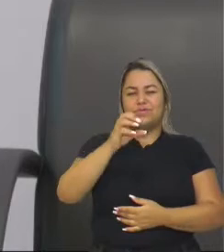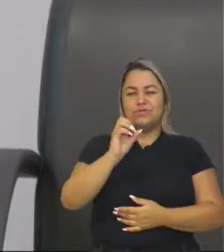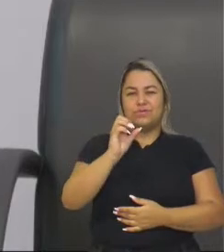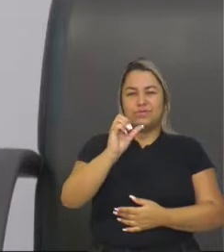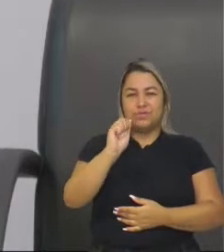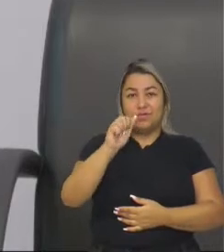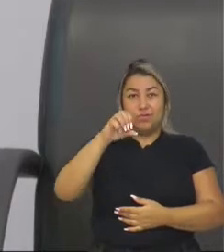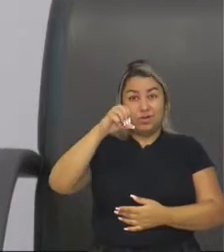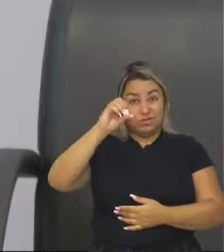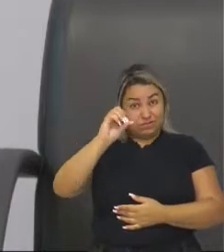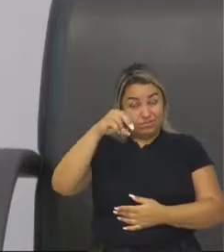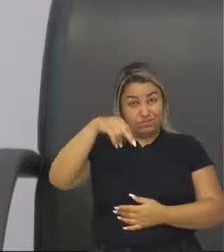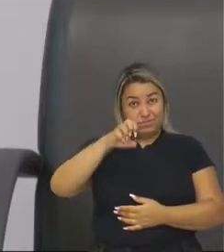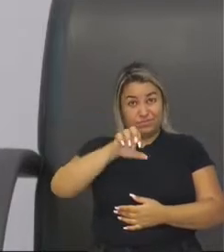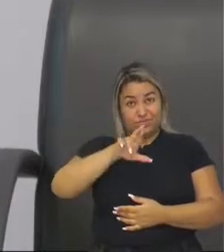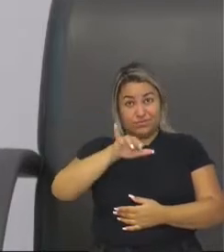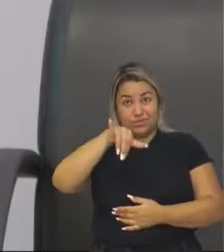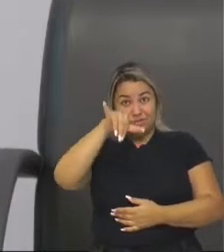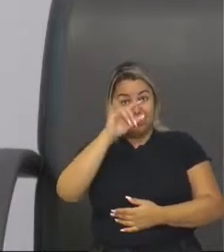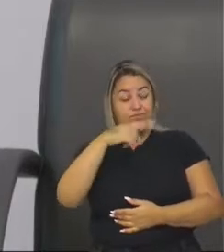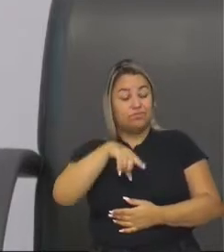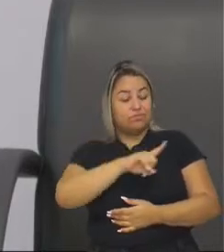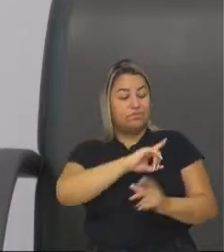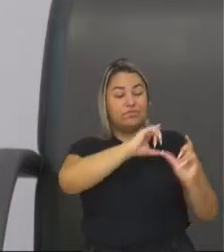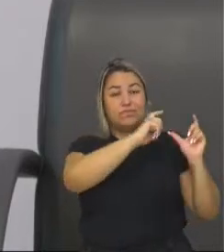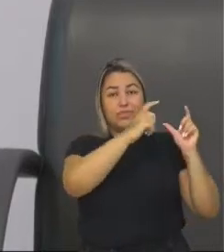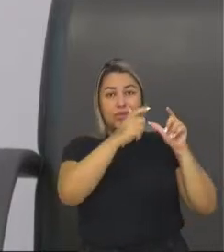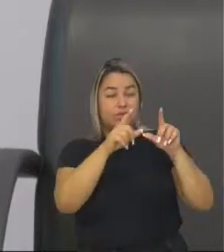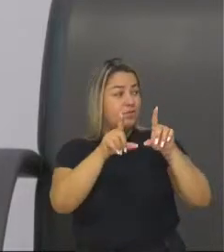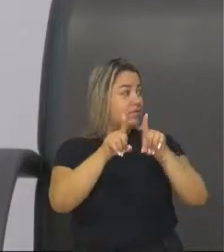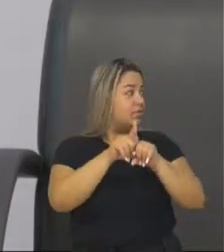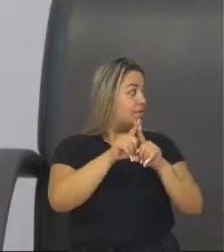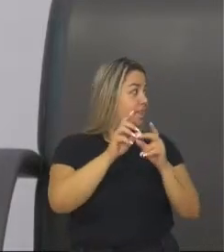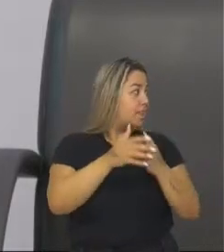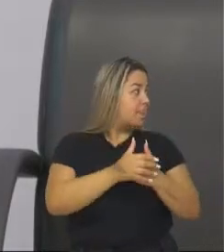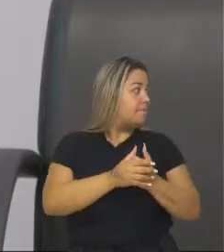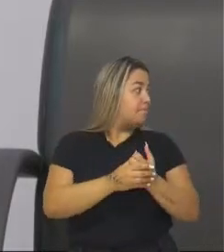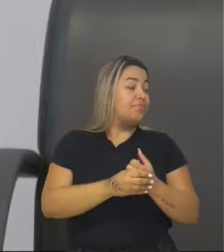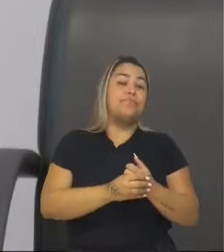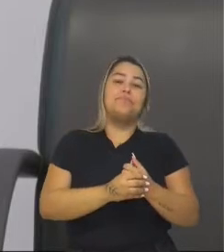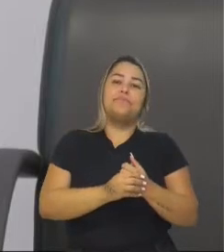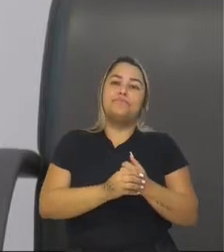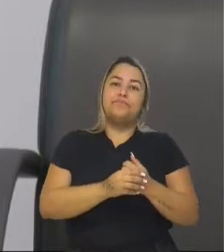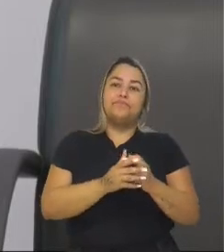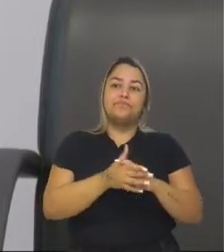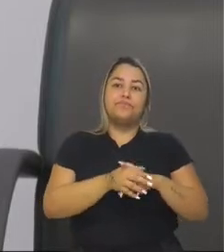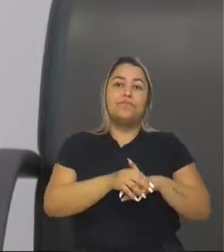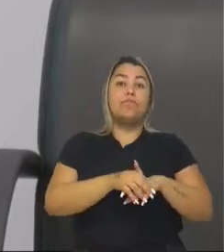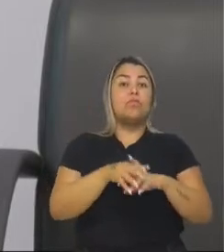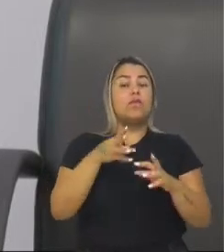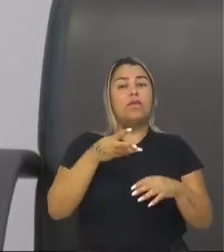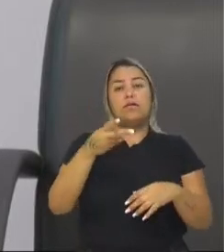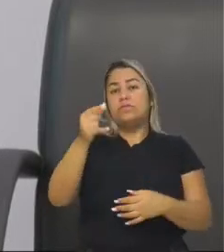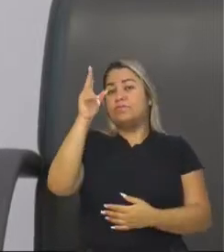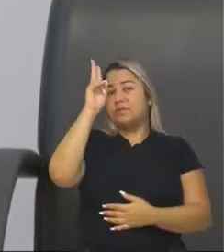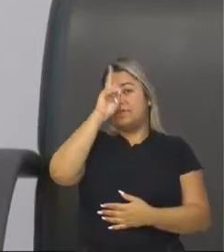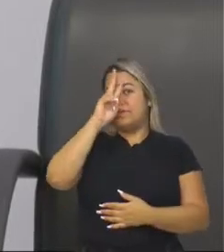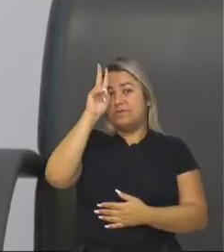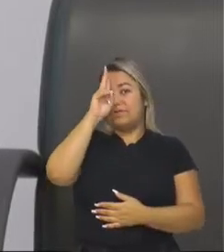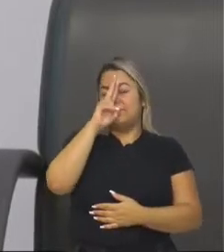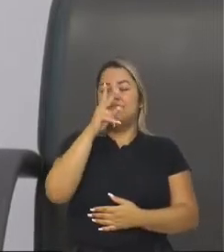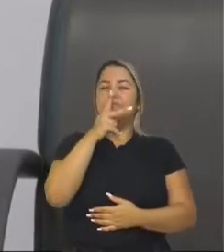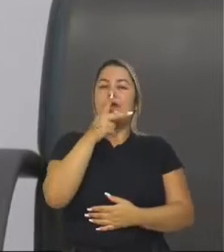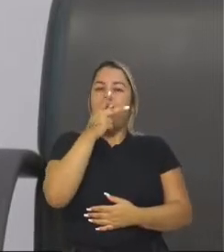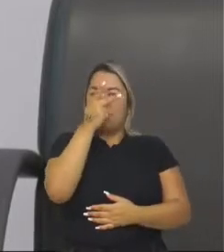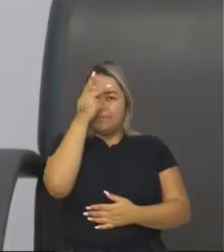nosso transancestral, né? Inclusive, eu trouxe o livro dele aqui, porque são muitas histórias que as